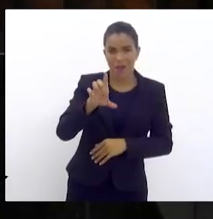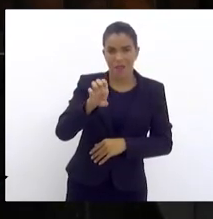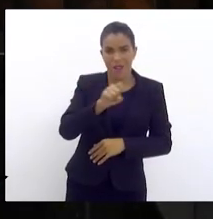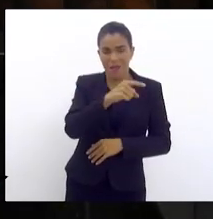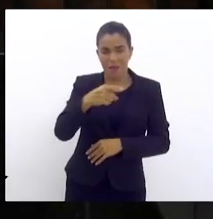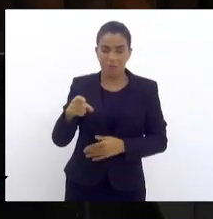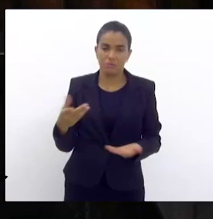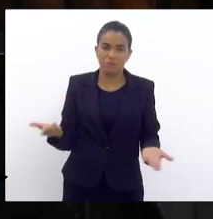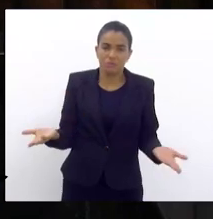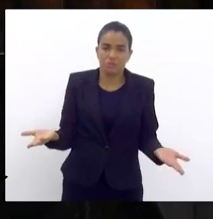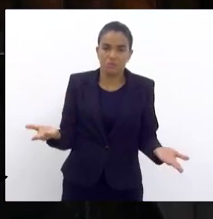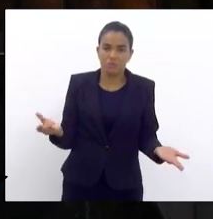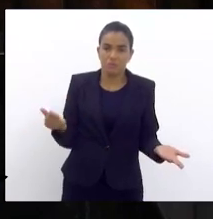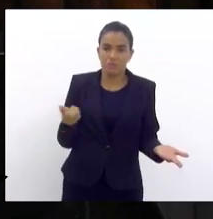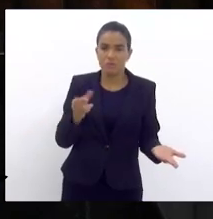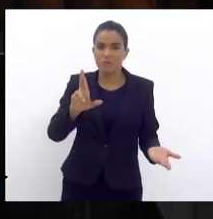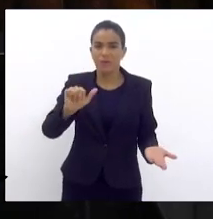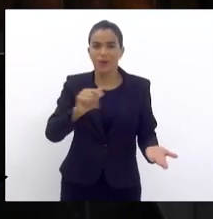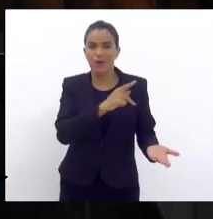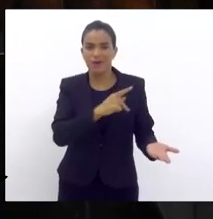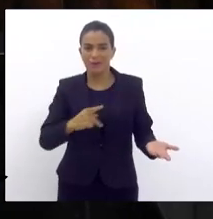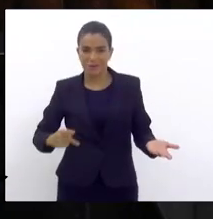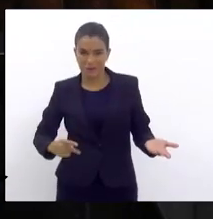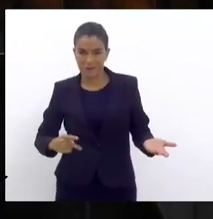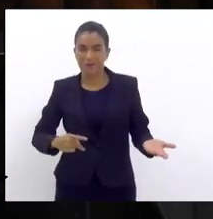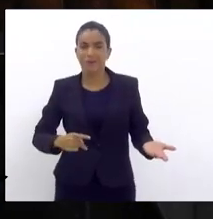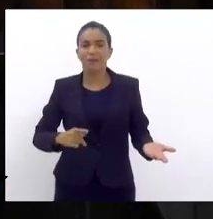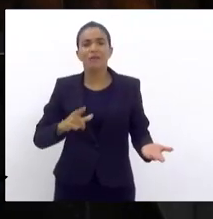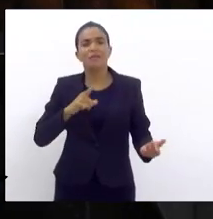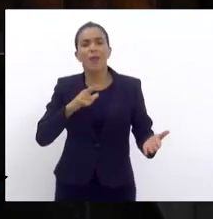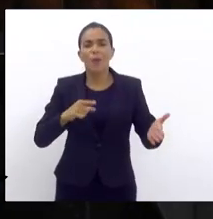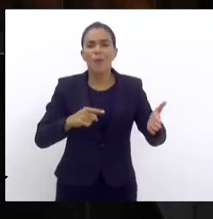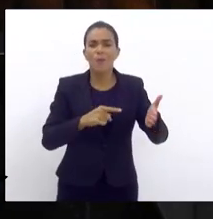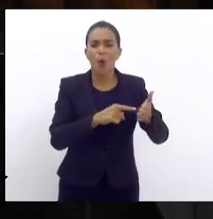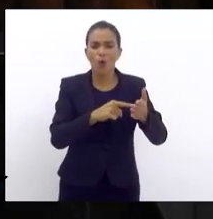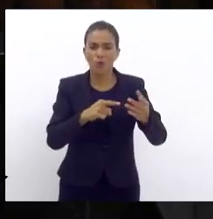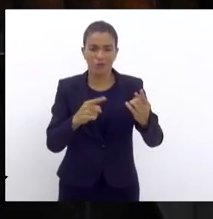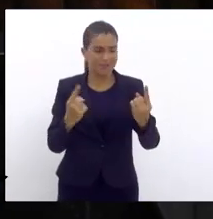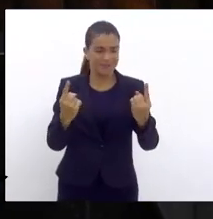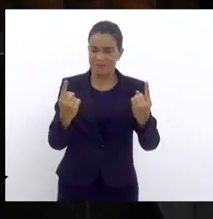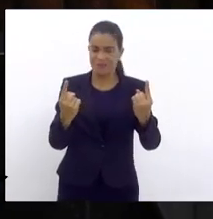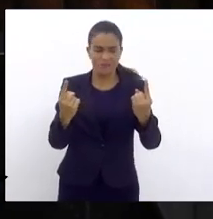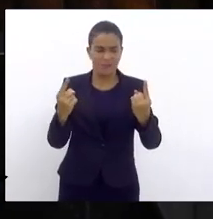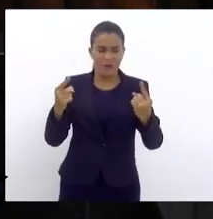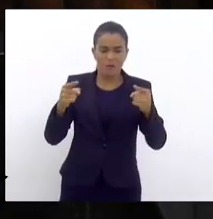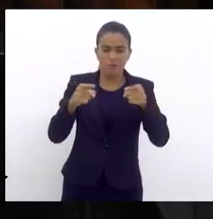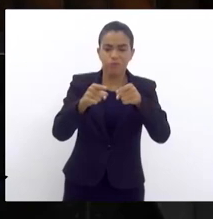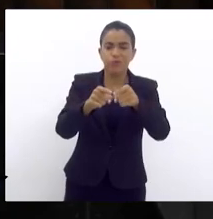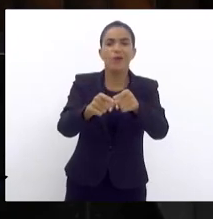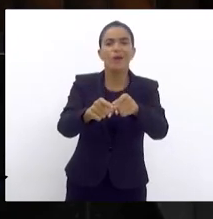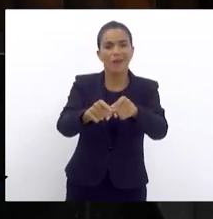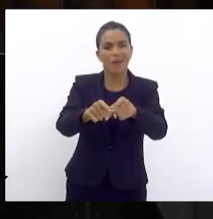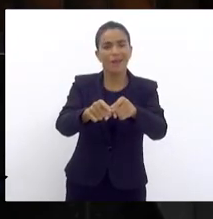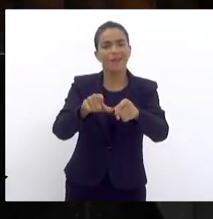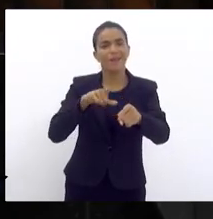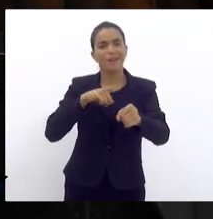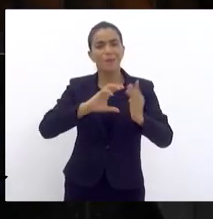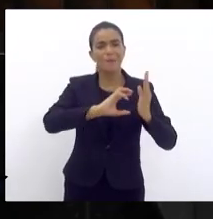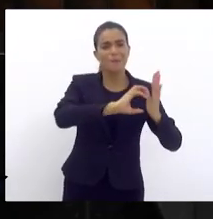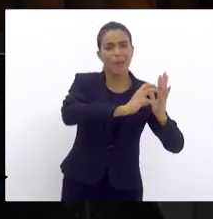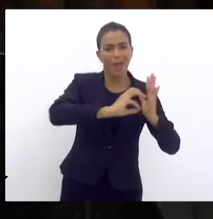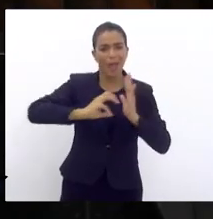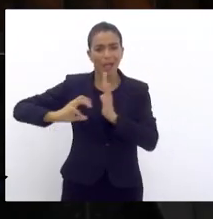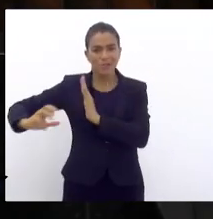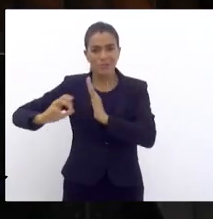e senhora Presidente se há um ponto em comum entre os diversos partidos